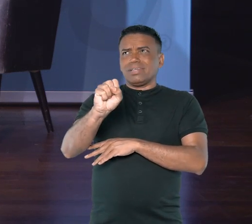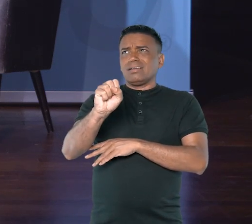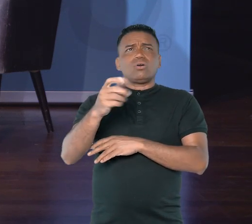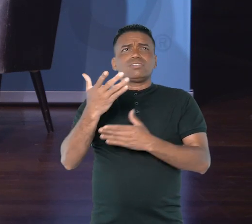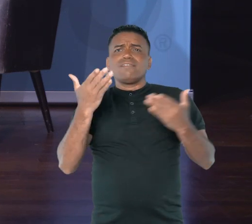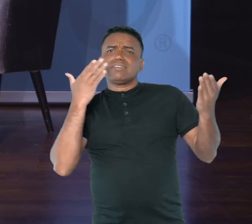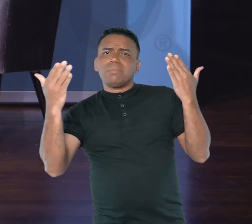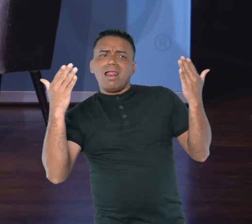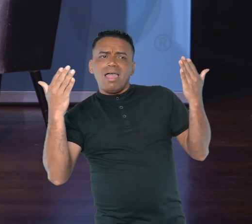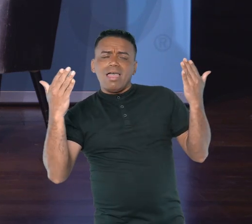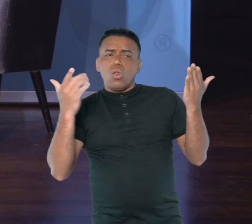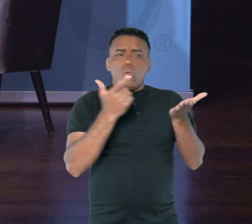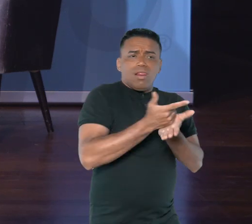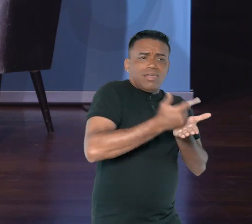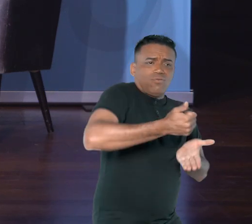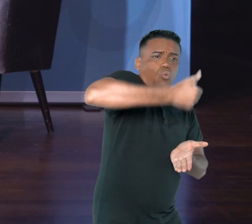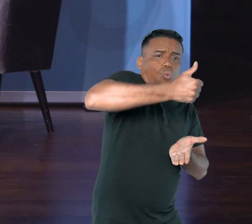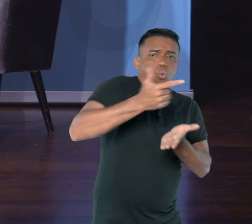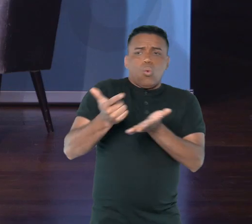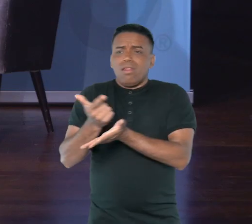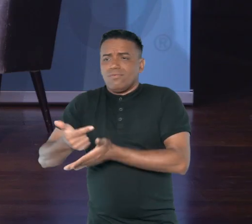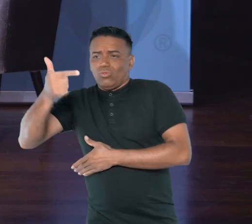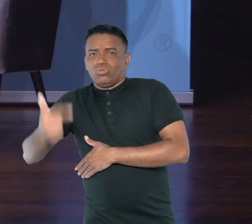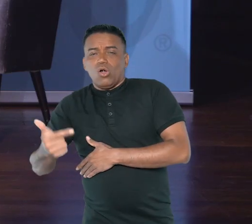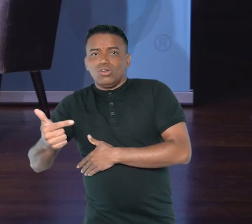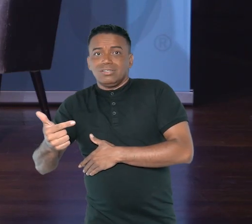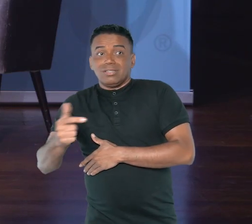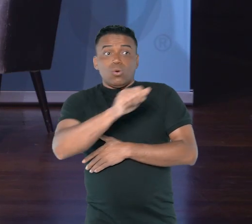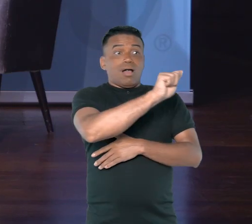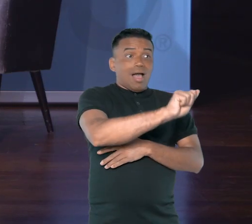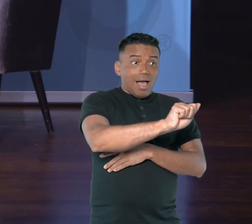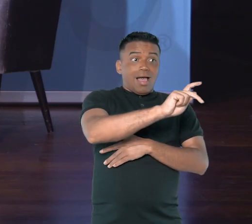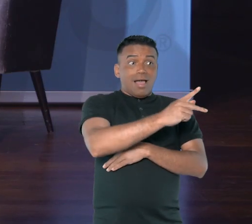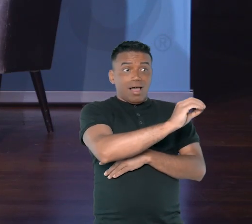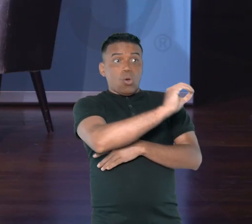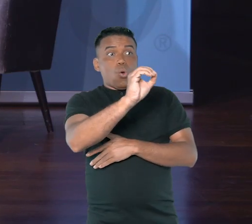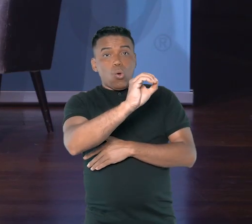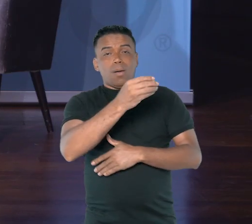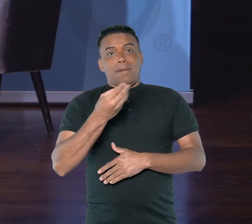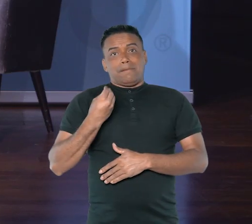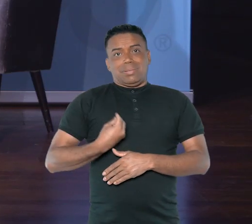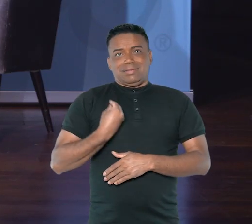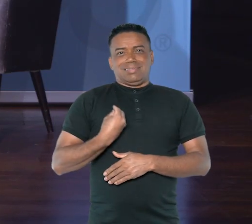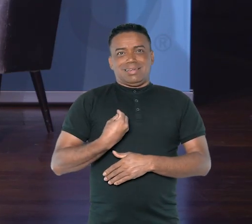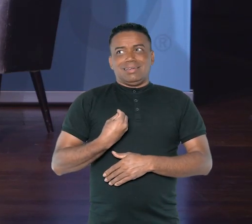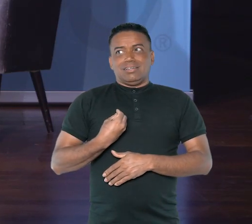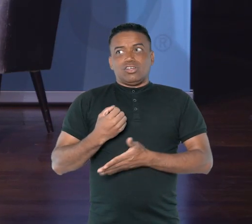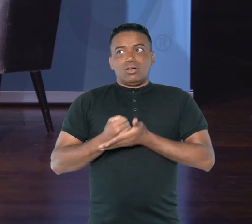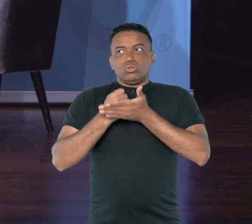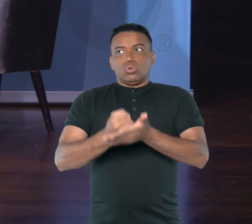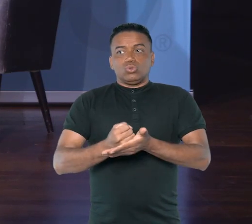paralelo entre esses dois livros, de que forma que o Arro está presente aqui e trouxe também a sua forma de